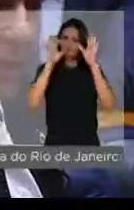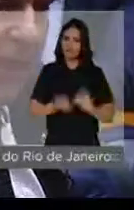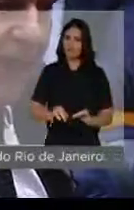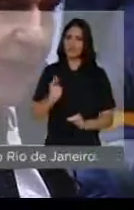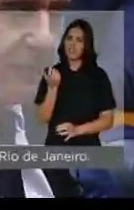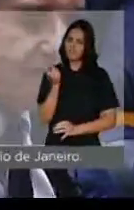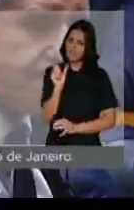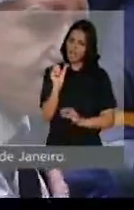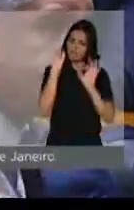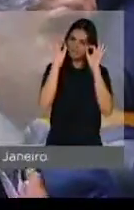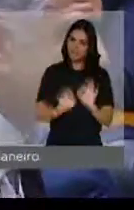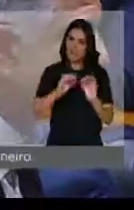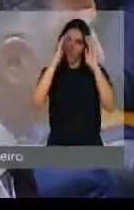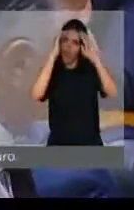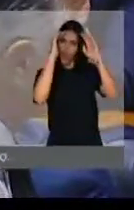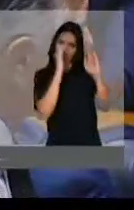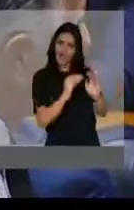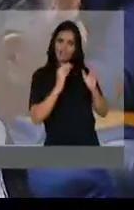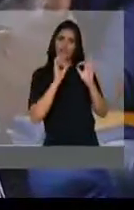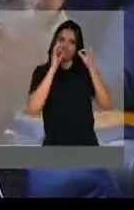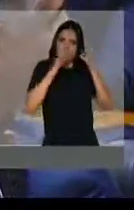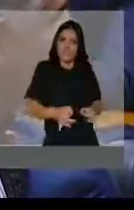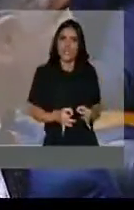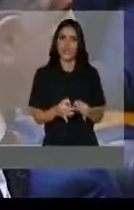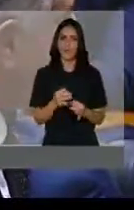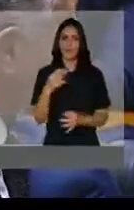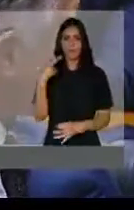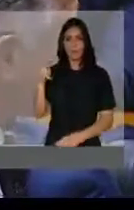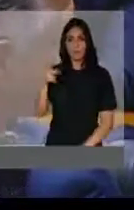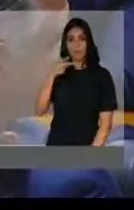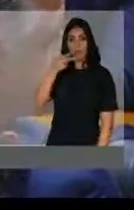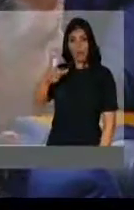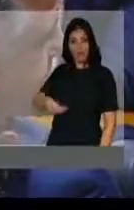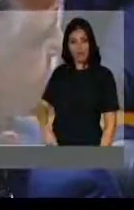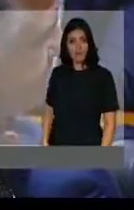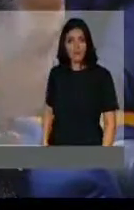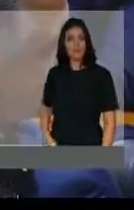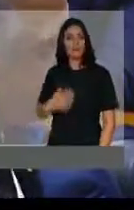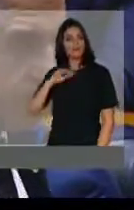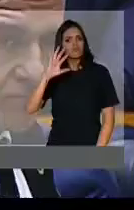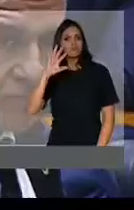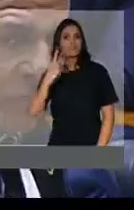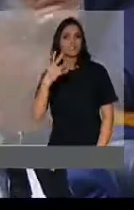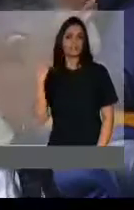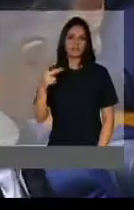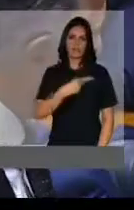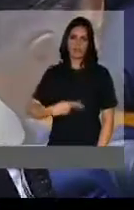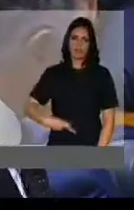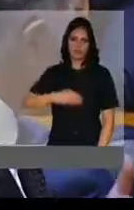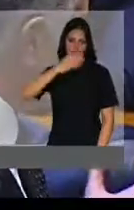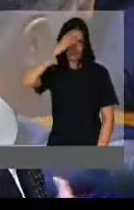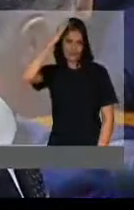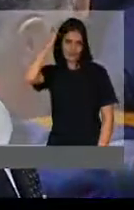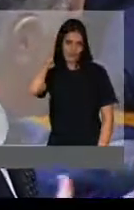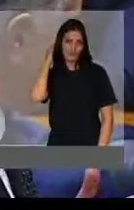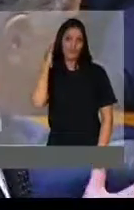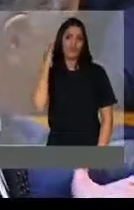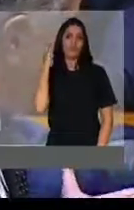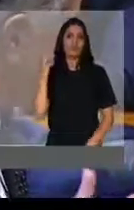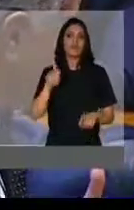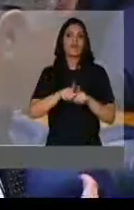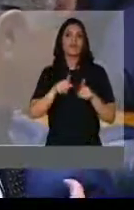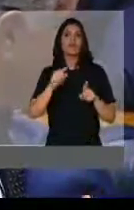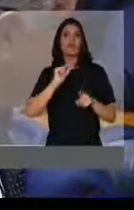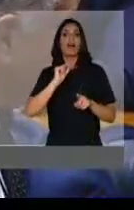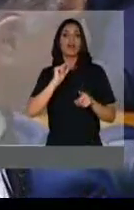palavra e que está honrando e cumprindo com sua palavra. Graças à sua decisão, presidente, de conduzir esse PLN